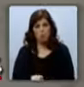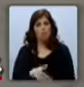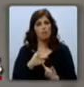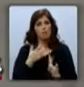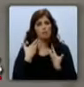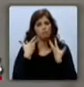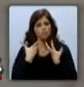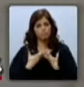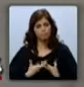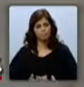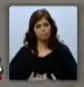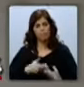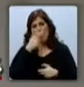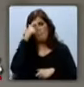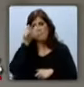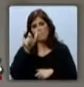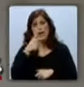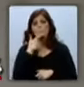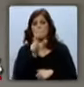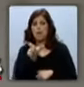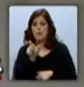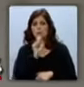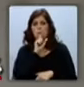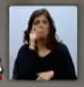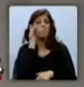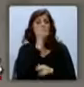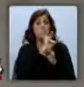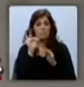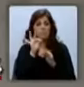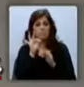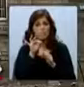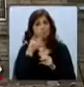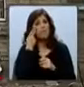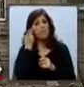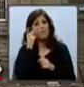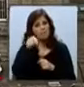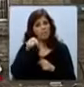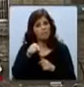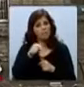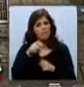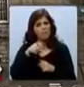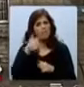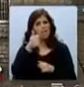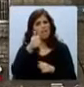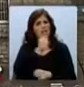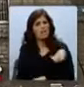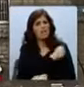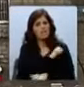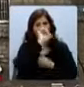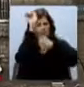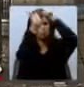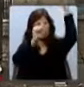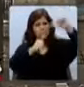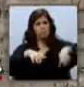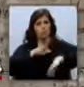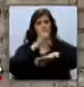Desolação é a palavra que pode definir a vida em Avdiivka. Muitos edifícios atingidos pelos bombardeamentos, a